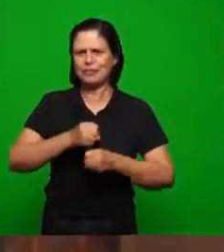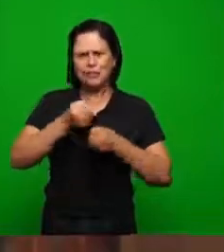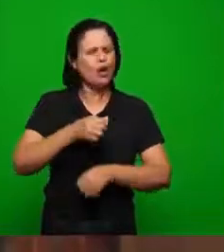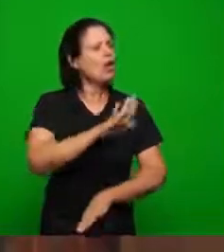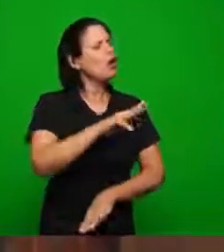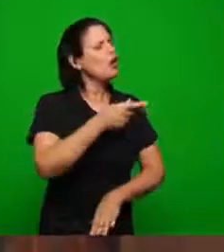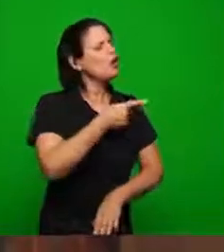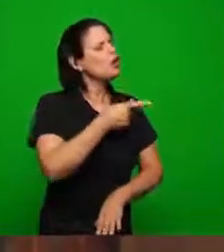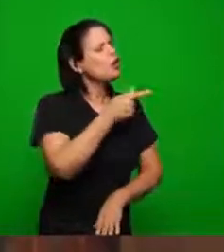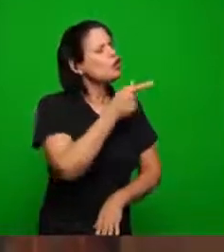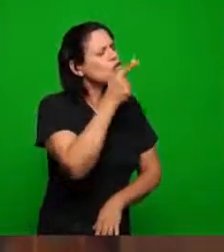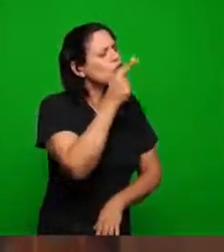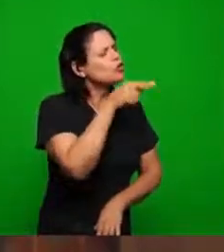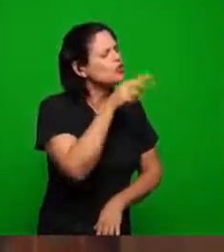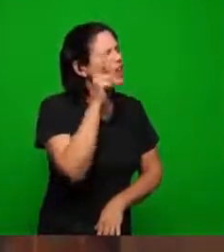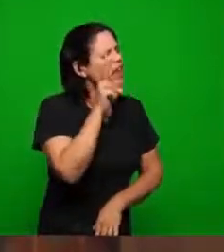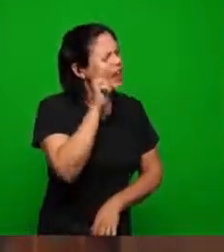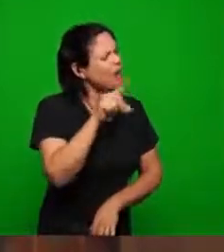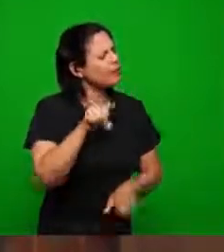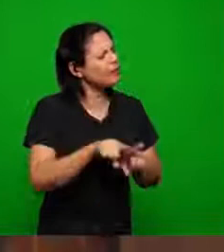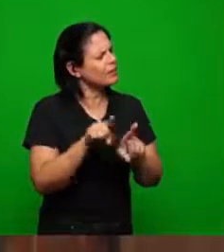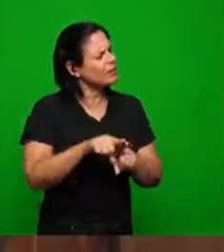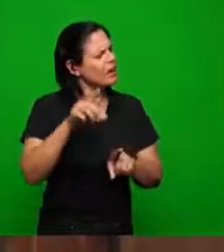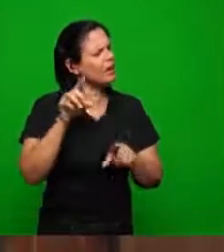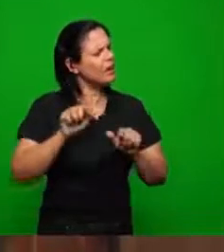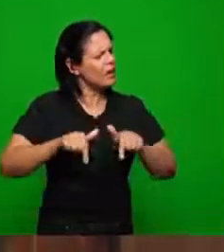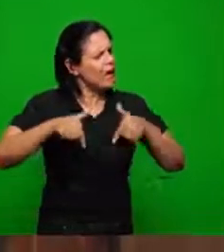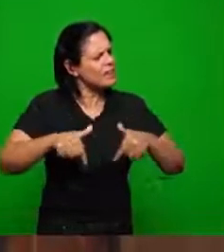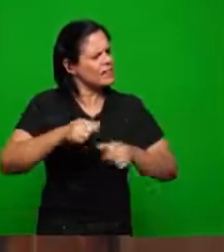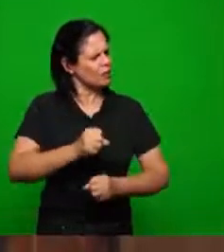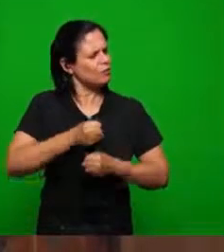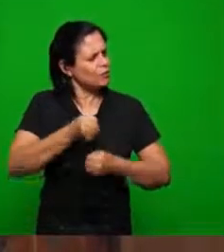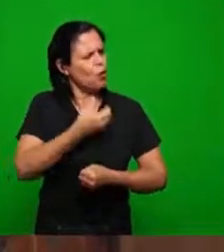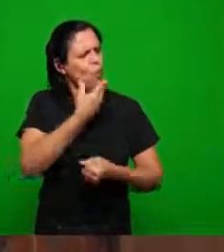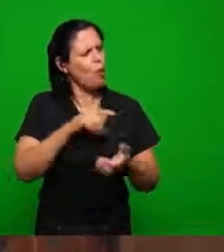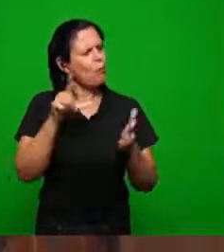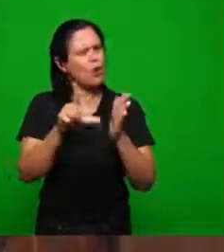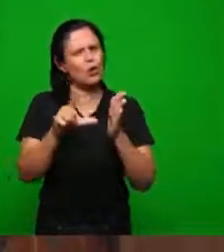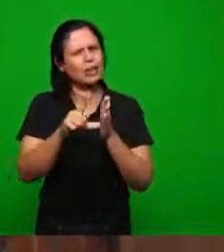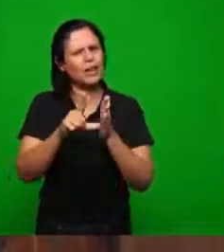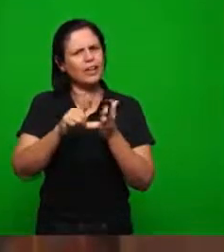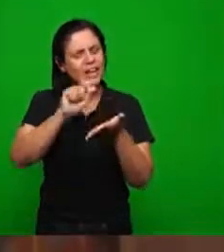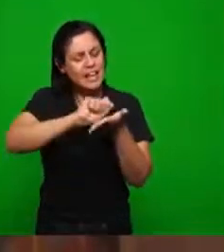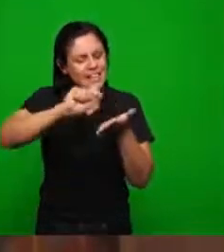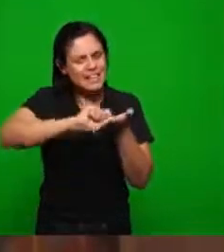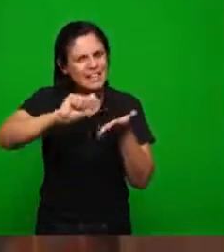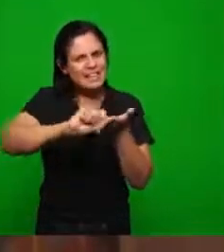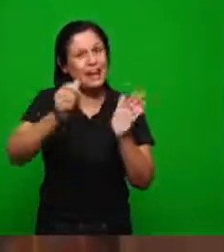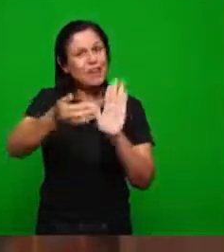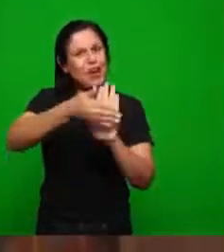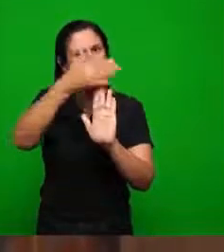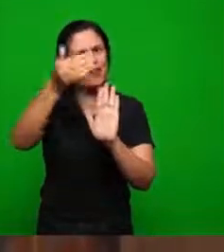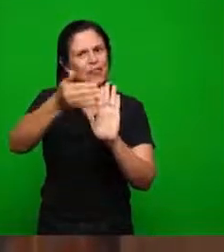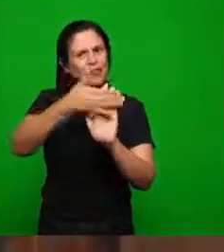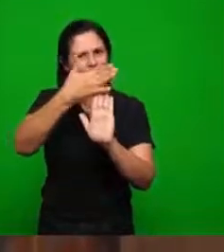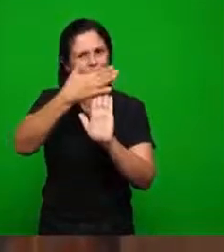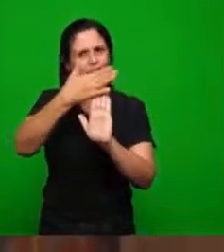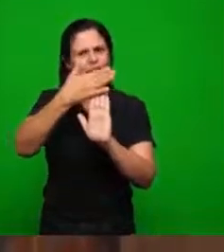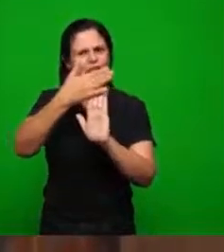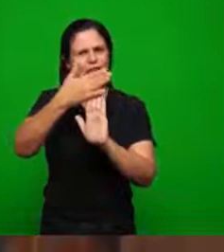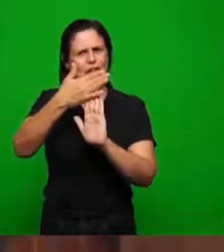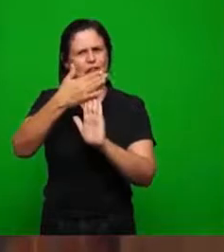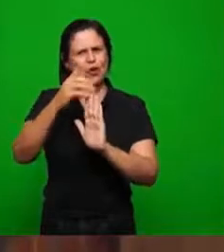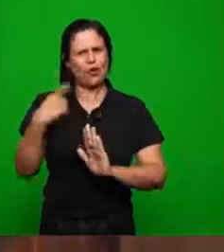também de que nesse Espírito de Fortaleza, Lutero escreve o hino. Então, ele diz assim, fortaleza